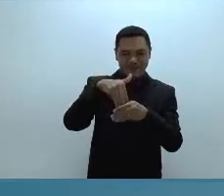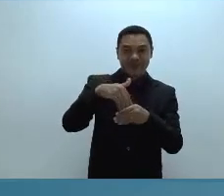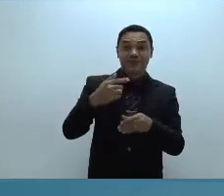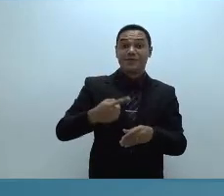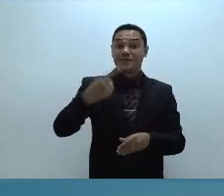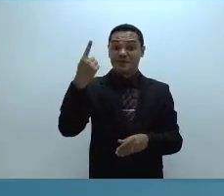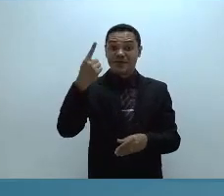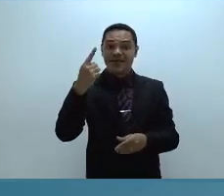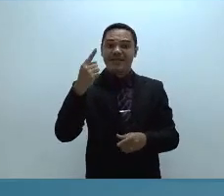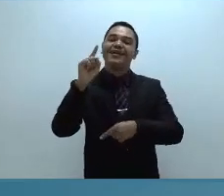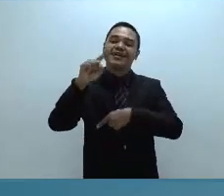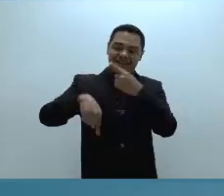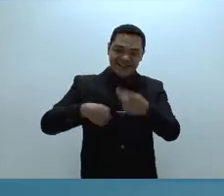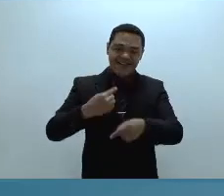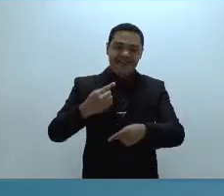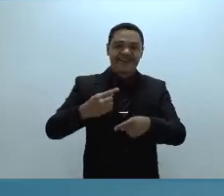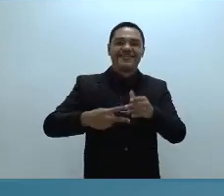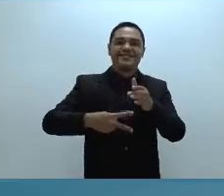turno.